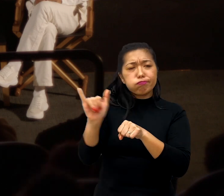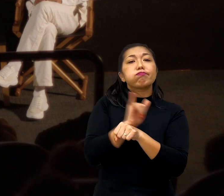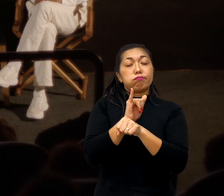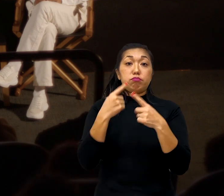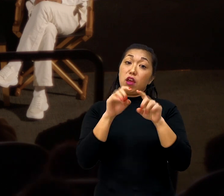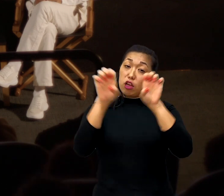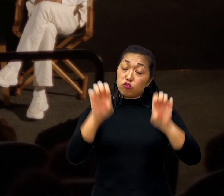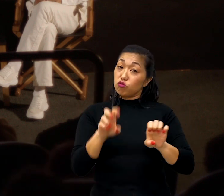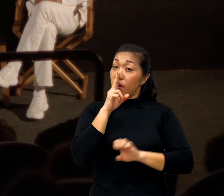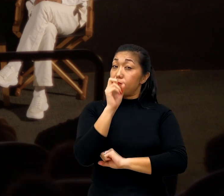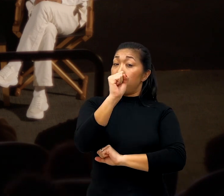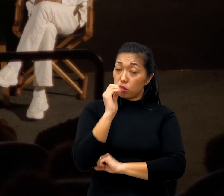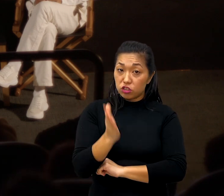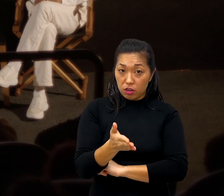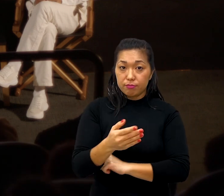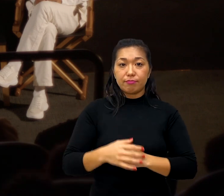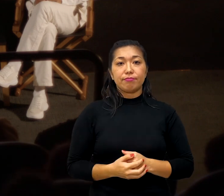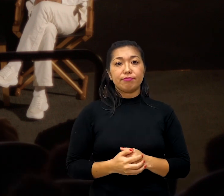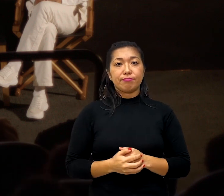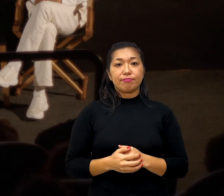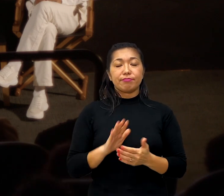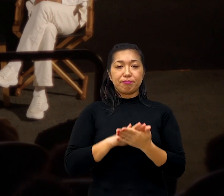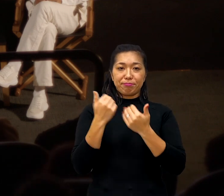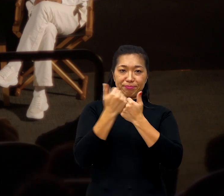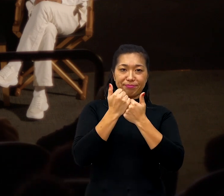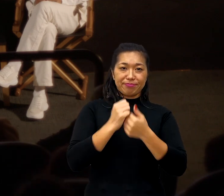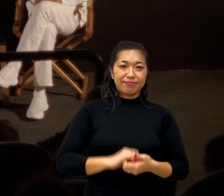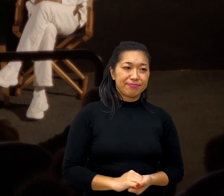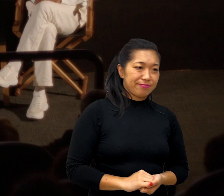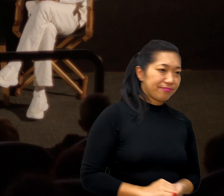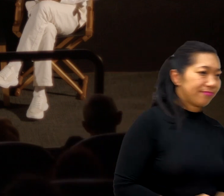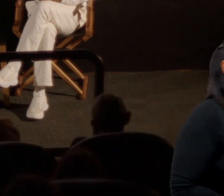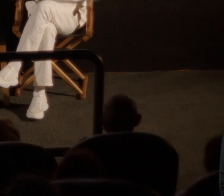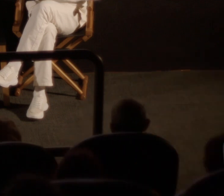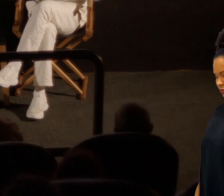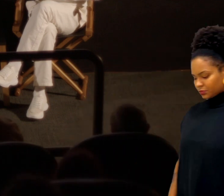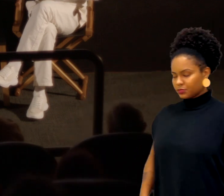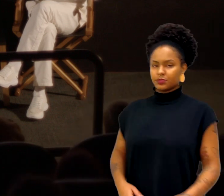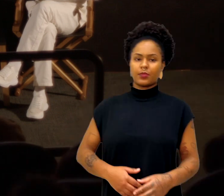muito fortalecida. Né? Então, acho que é isso.